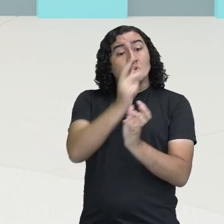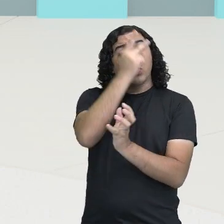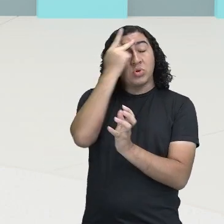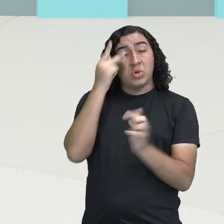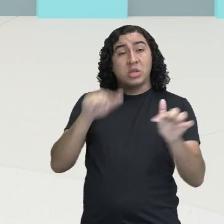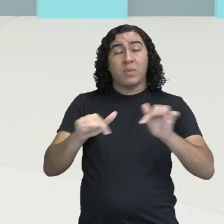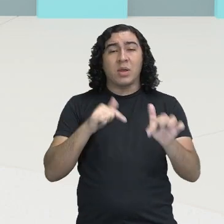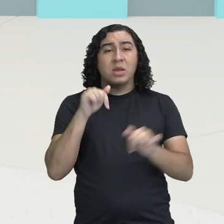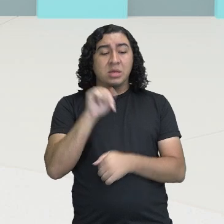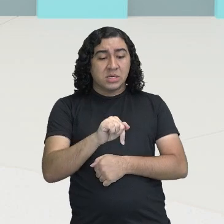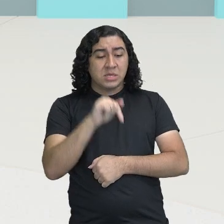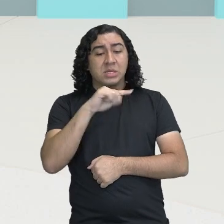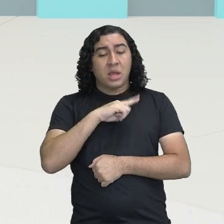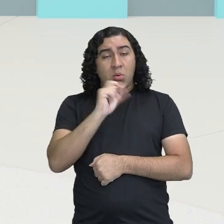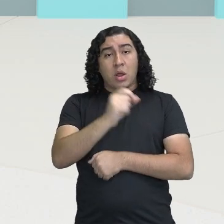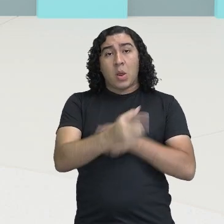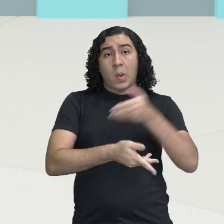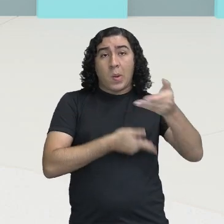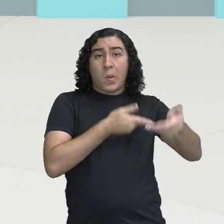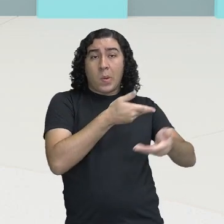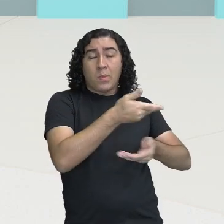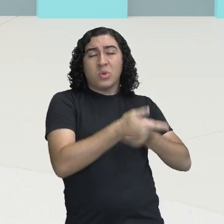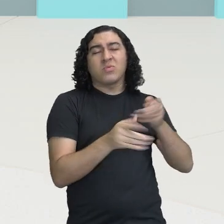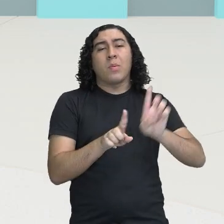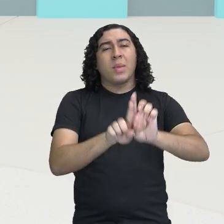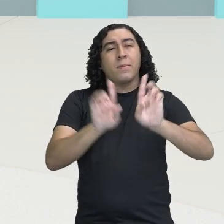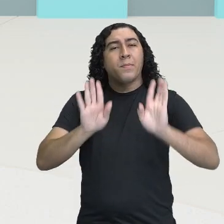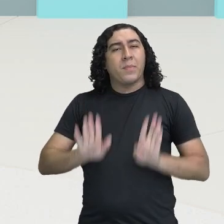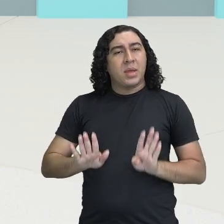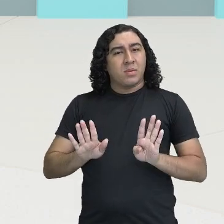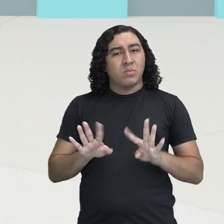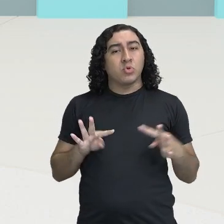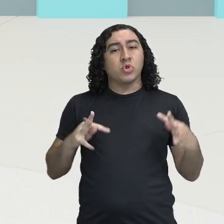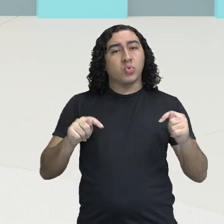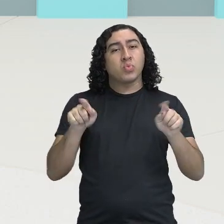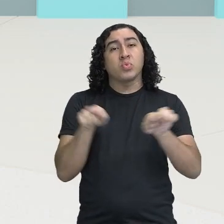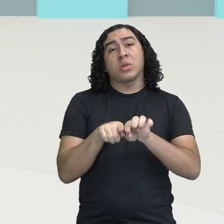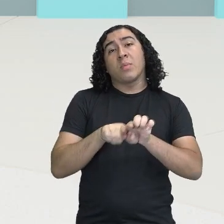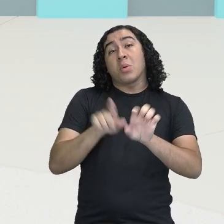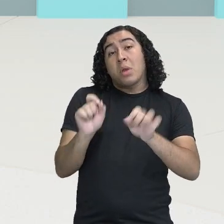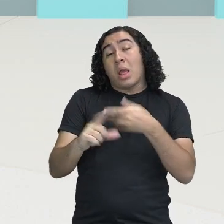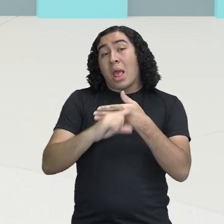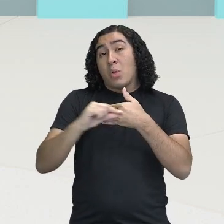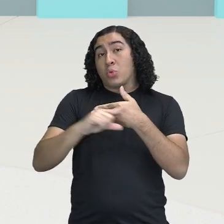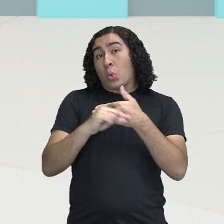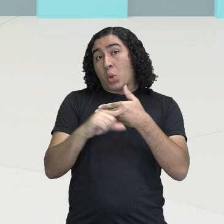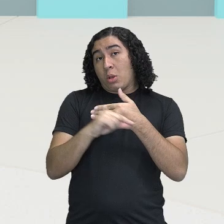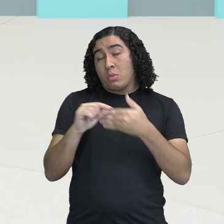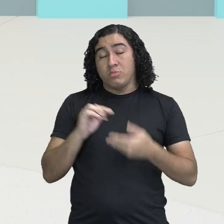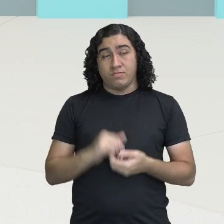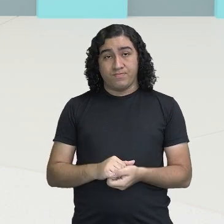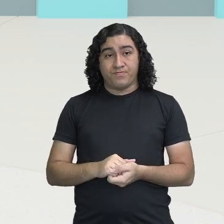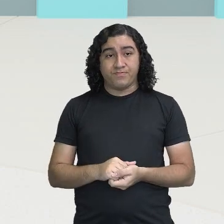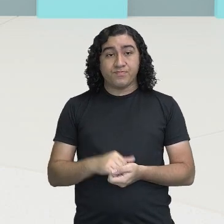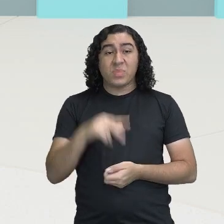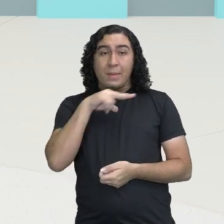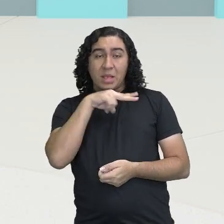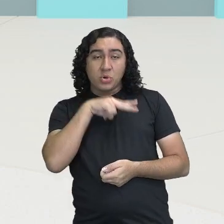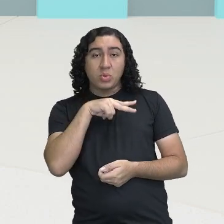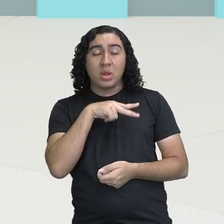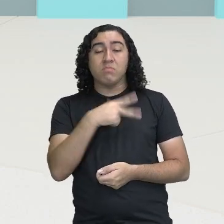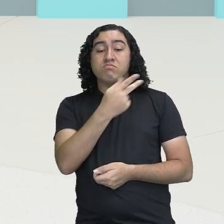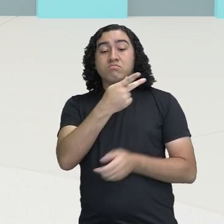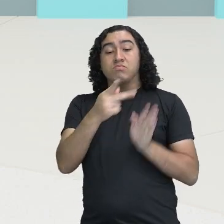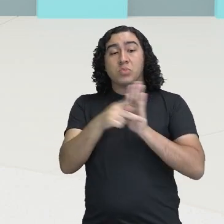aqui tem um trabalho colaborativo, mas tudo também é autoral, ou seja, é algo criado